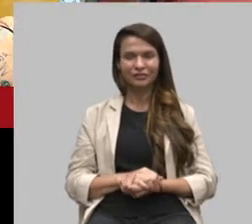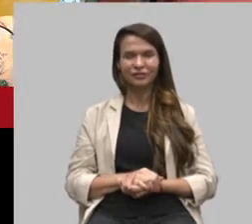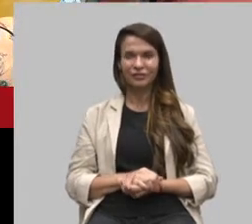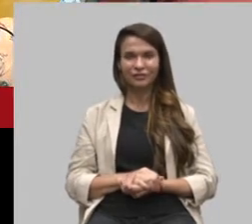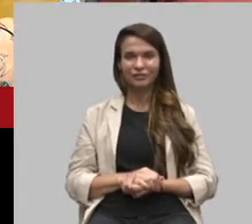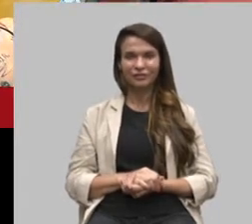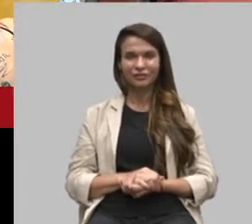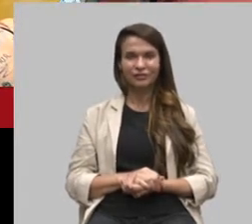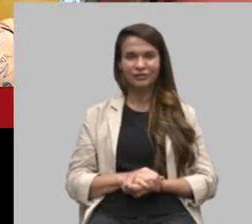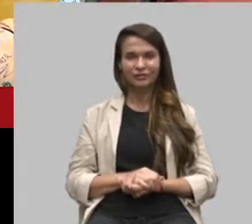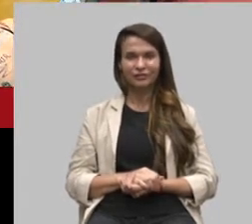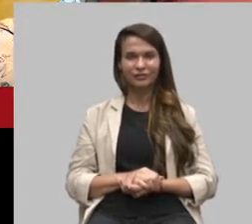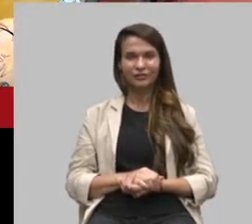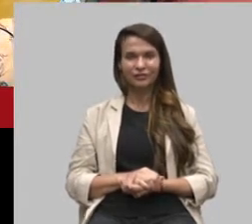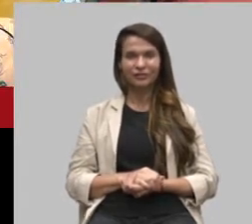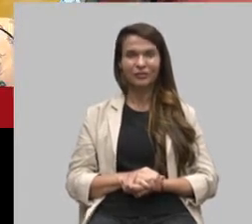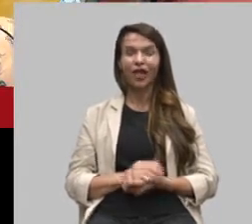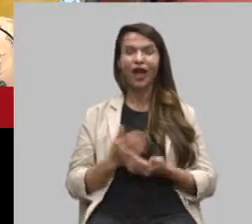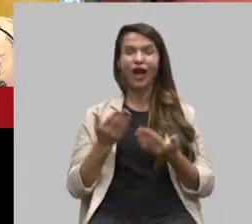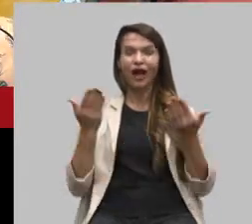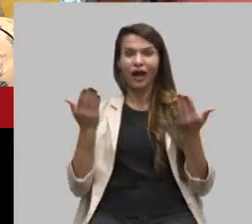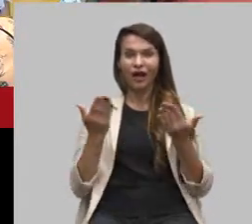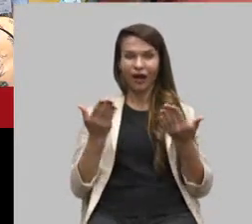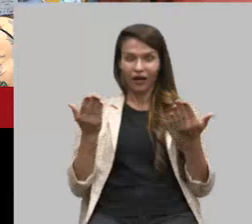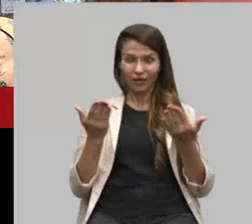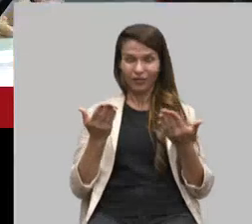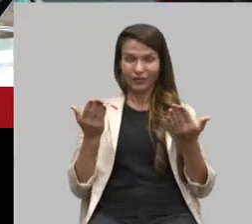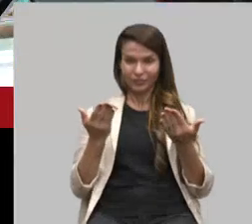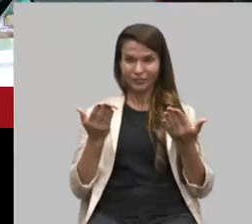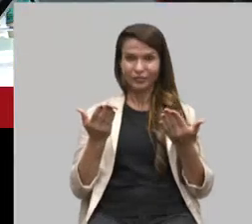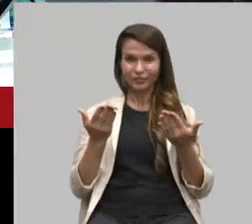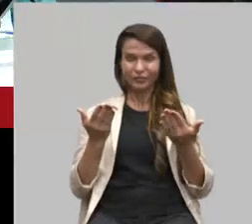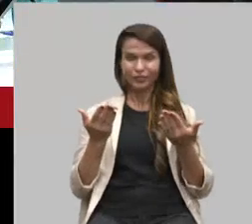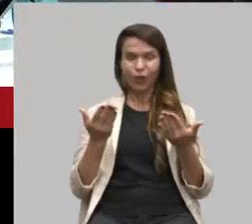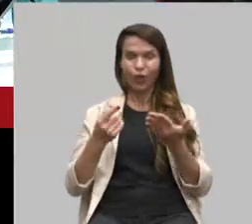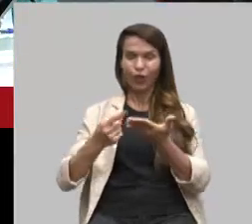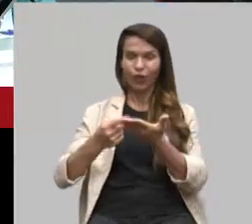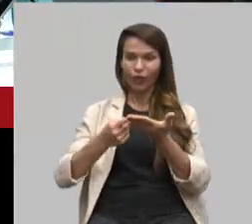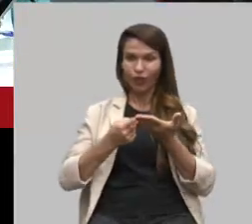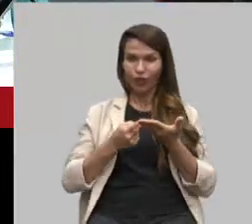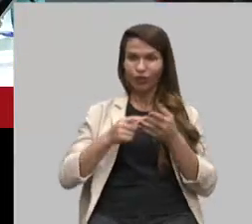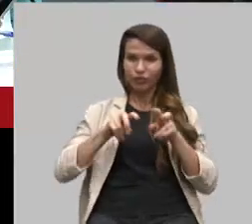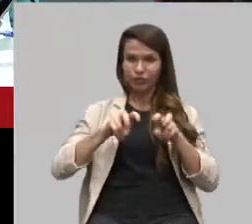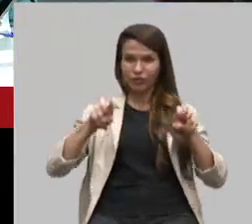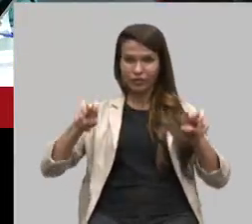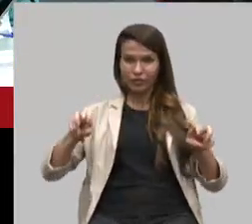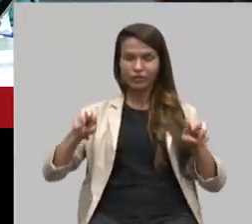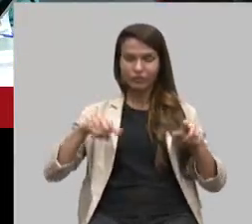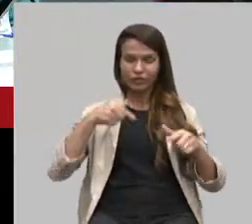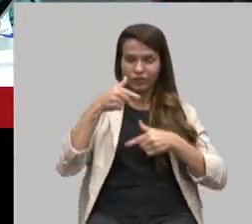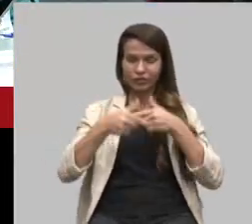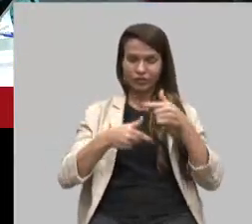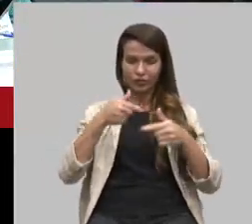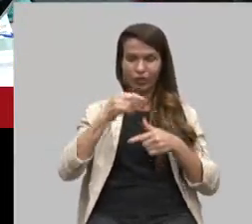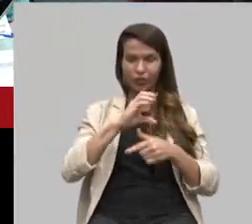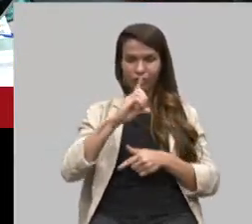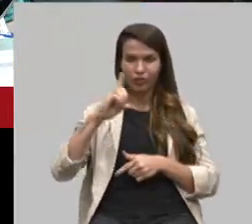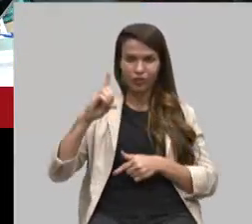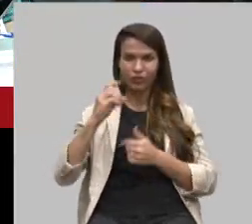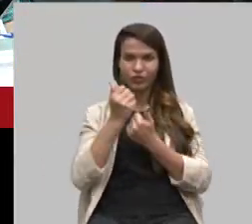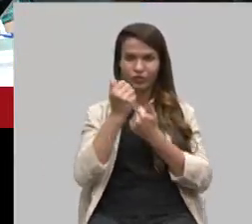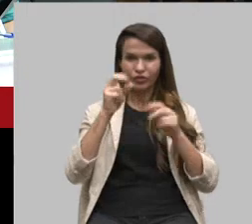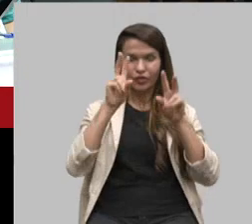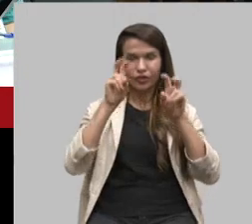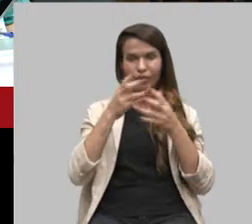assunto neste momento neste momento convidamos a compor a mesa dos trabalhos os coordenadores do subtema melhoria da